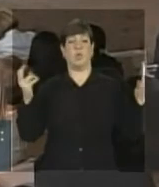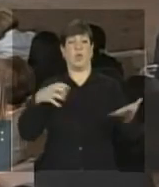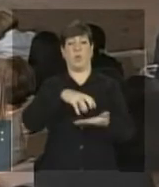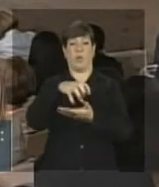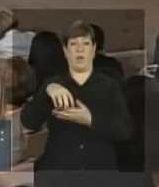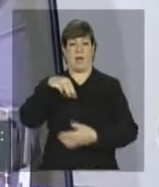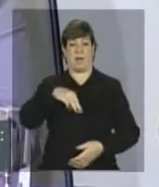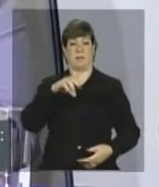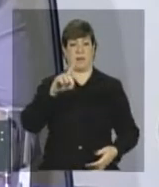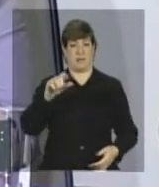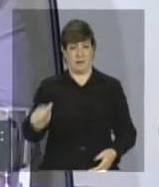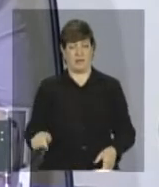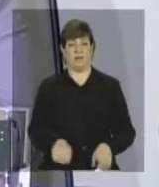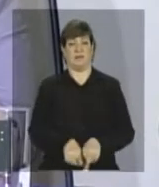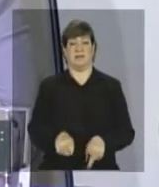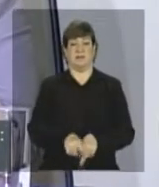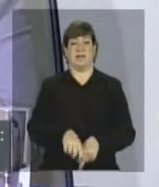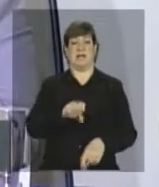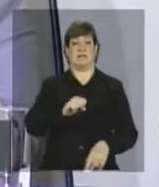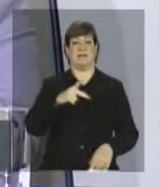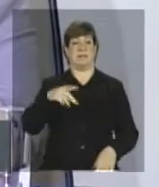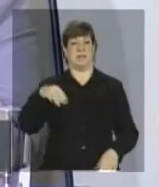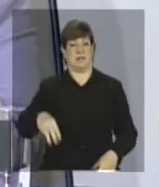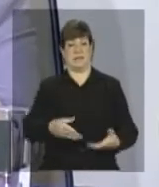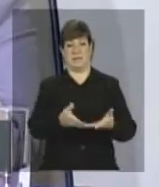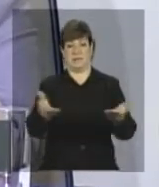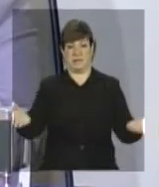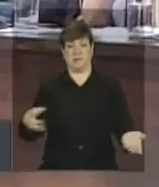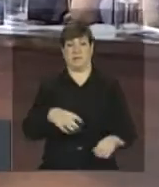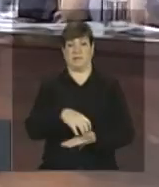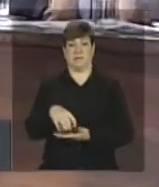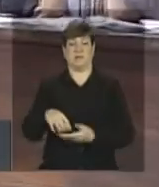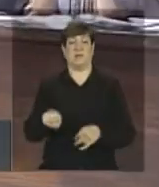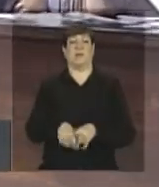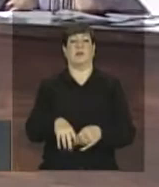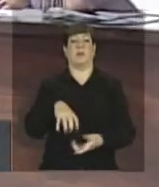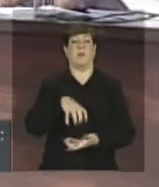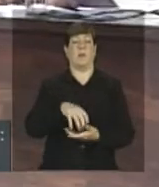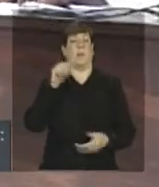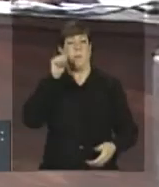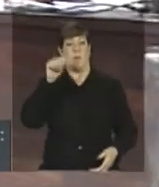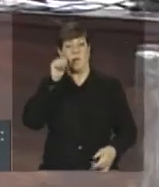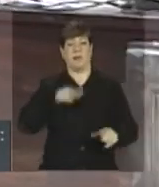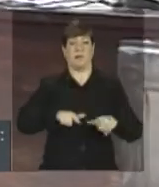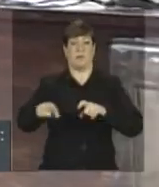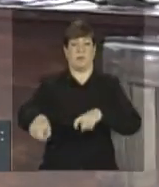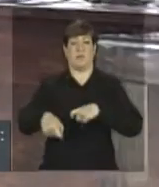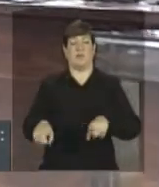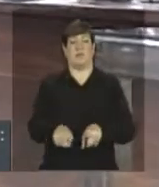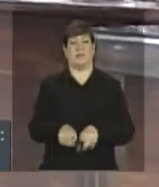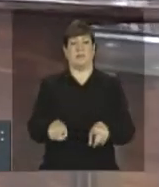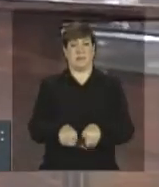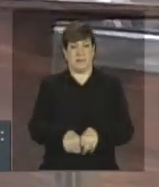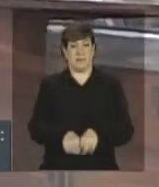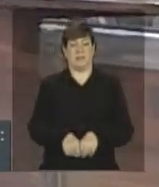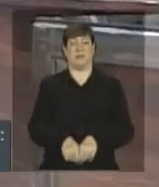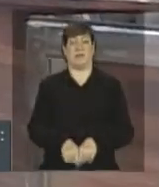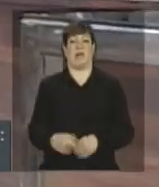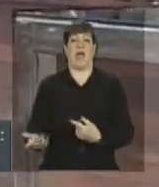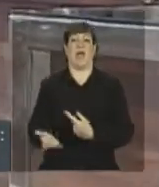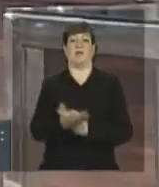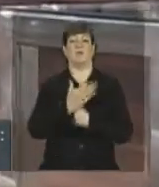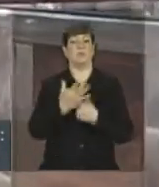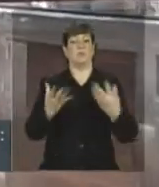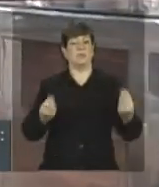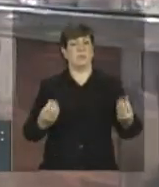do MDA, da SPM e do Movimento de Mulheres Rurais, que também